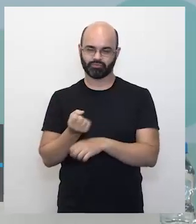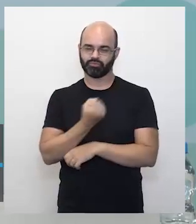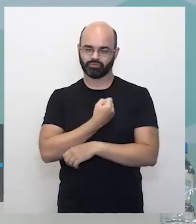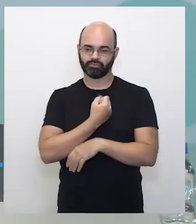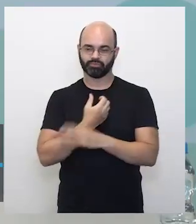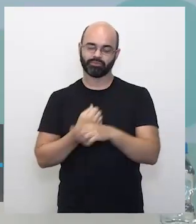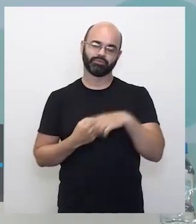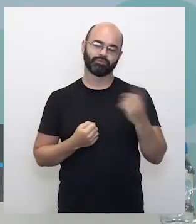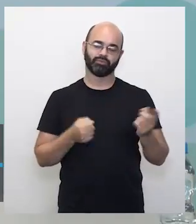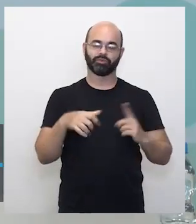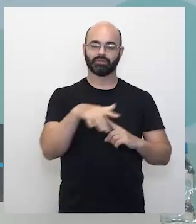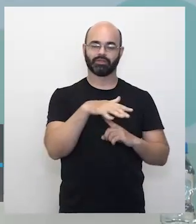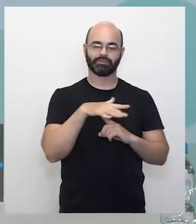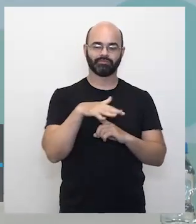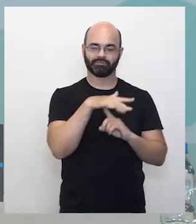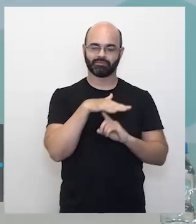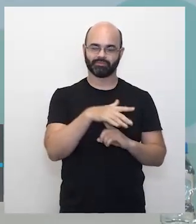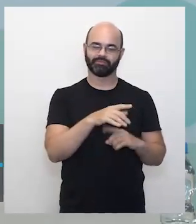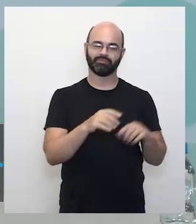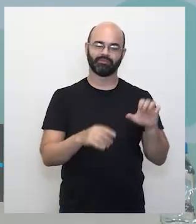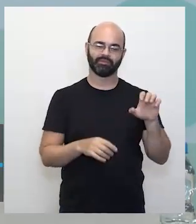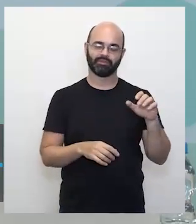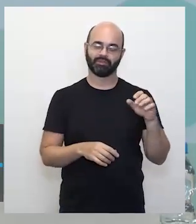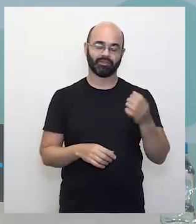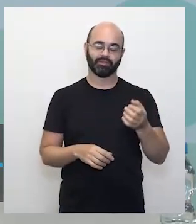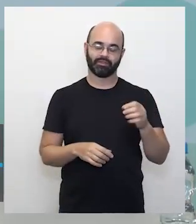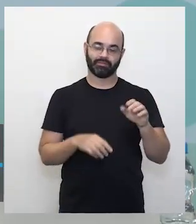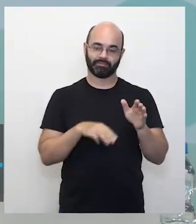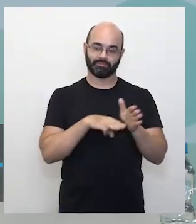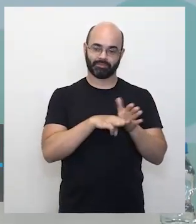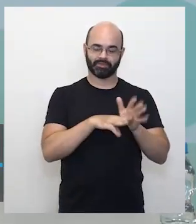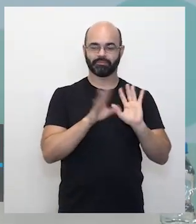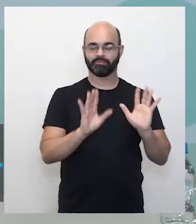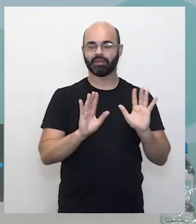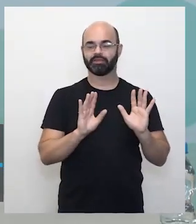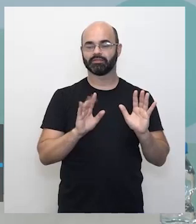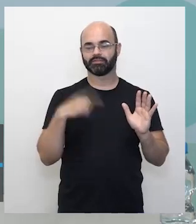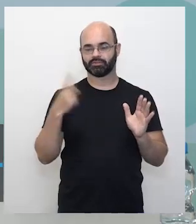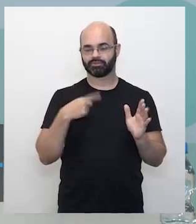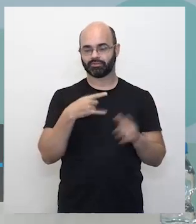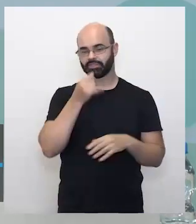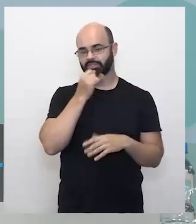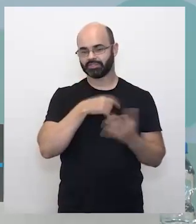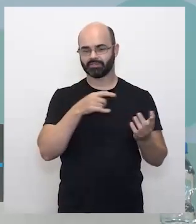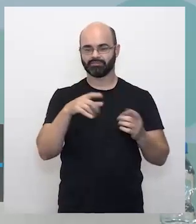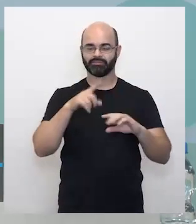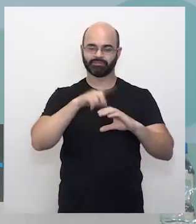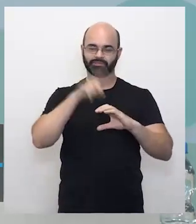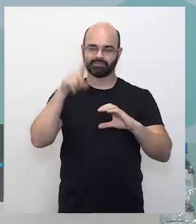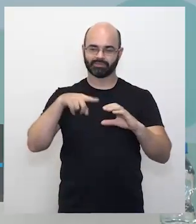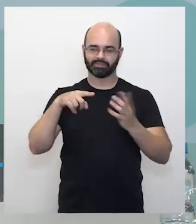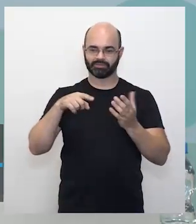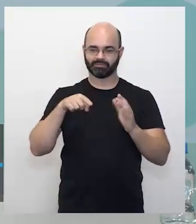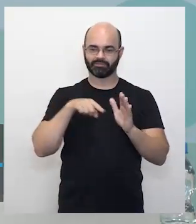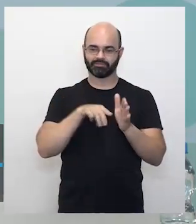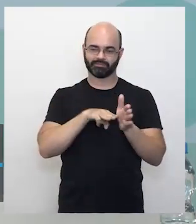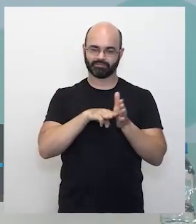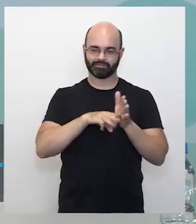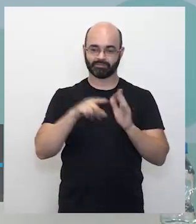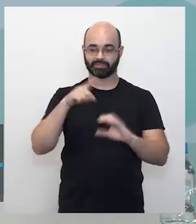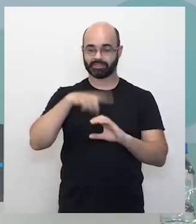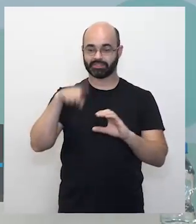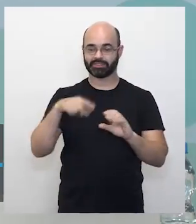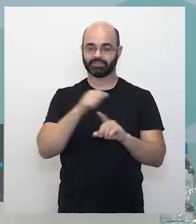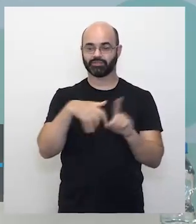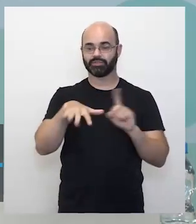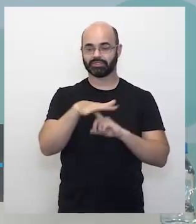as suas vertentes, existam seus pontos, mas a gente trouxe alguns exemplos de métodos científicos dentro das ciências sociais, para a gente